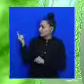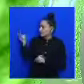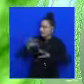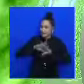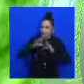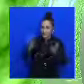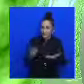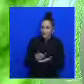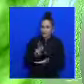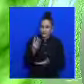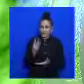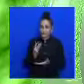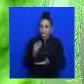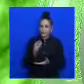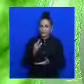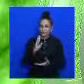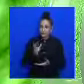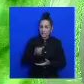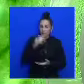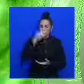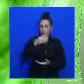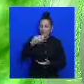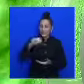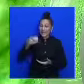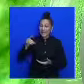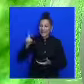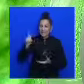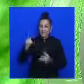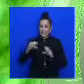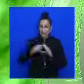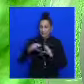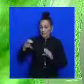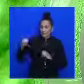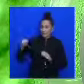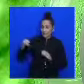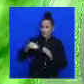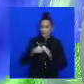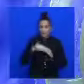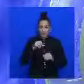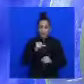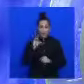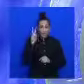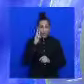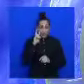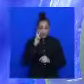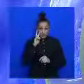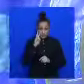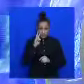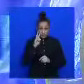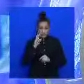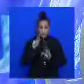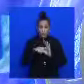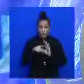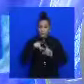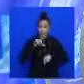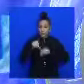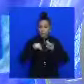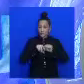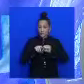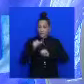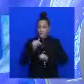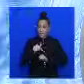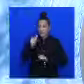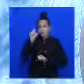globo e ele está abastecido com 10 bolas numeradas de 0 a 9. Lembrando que na modalidade Super 7 você